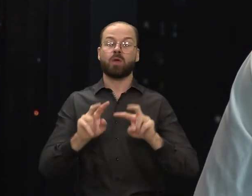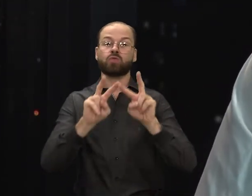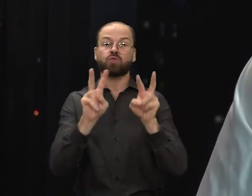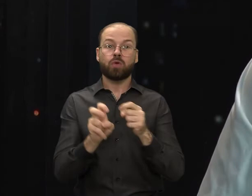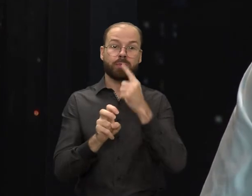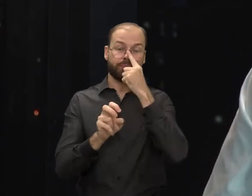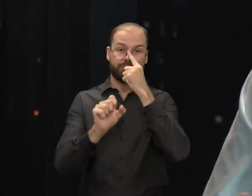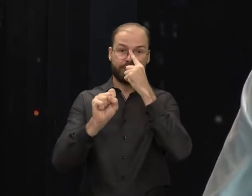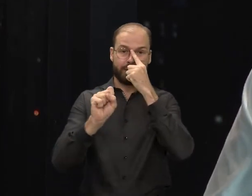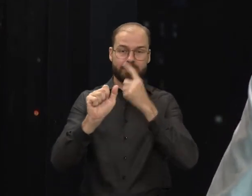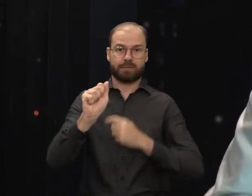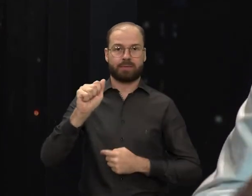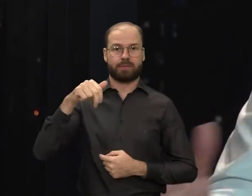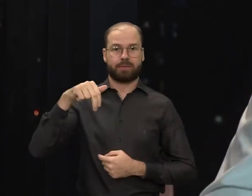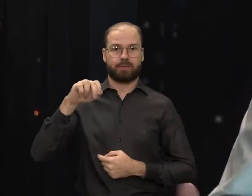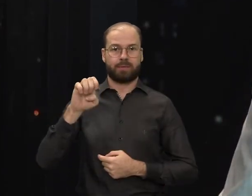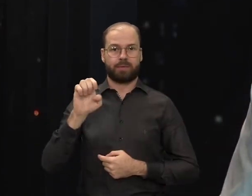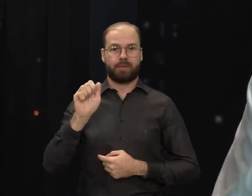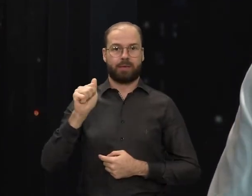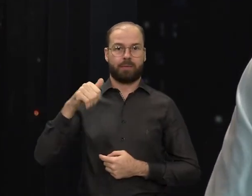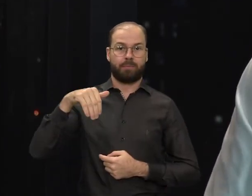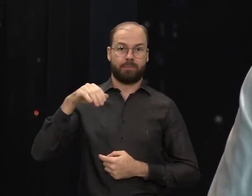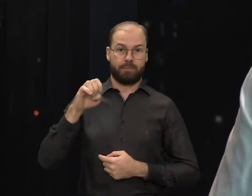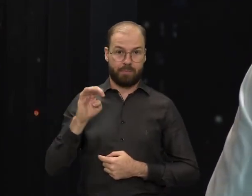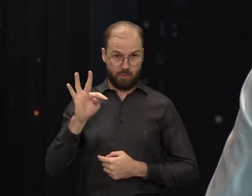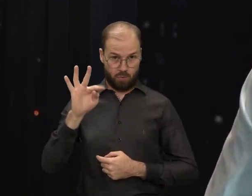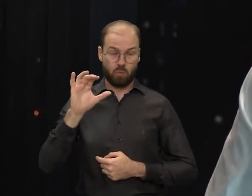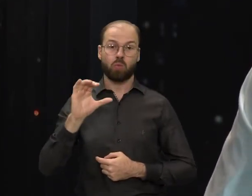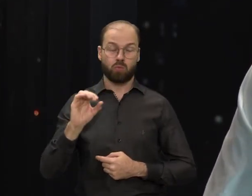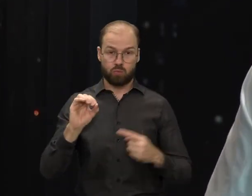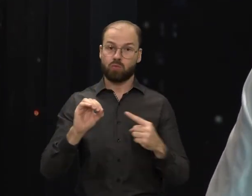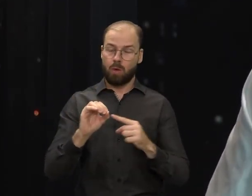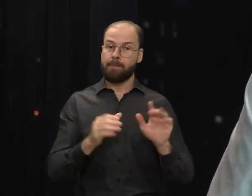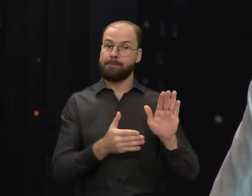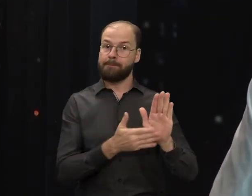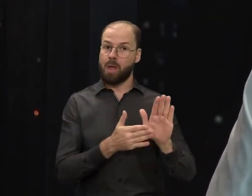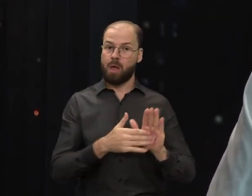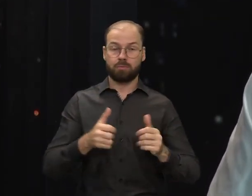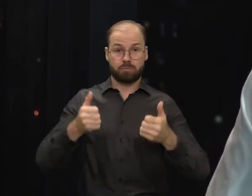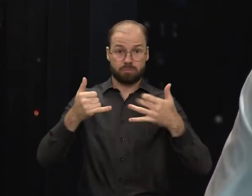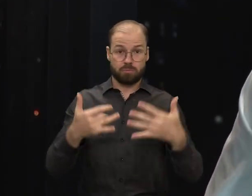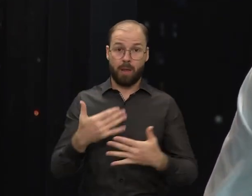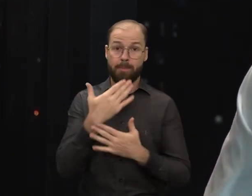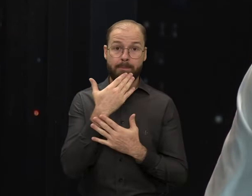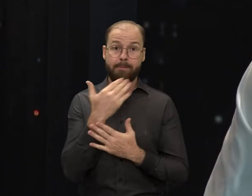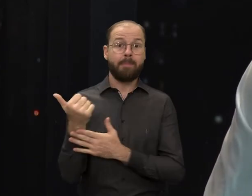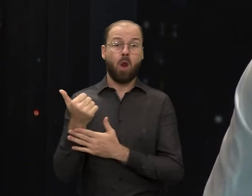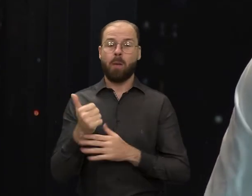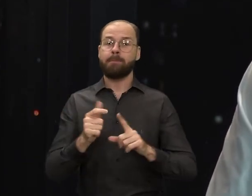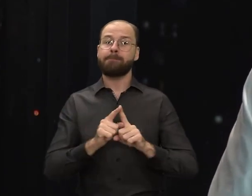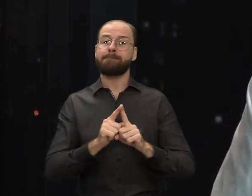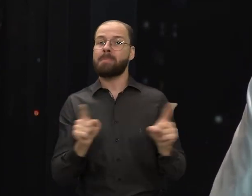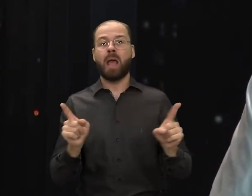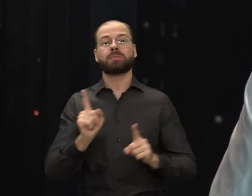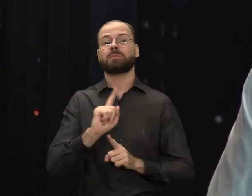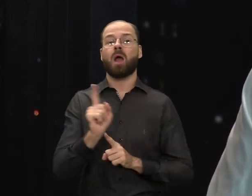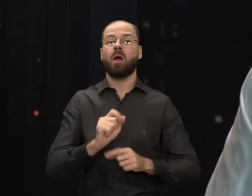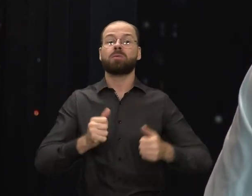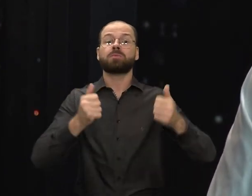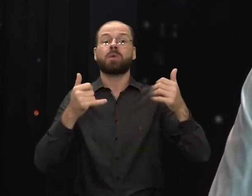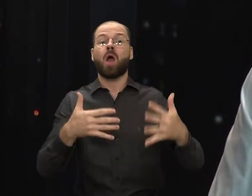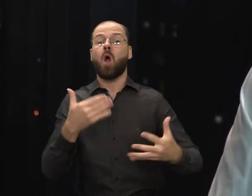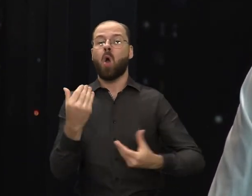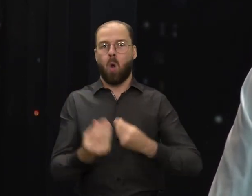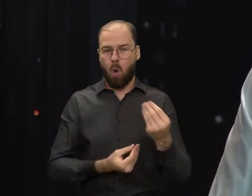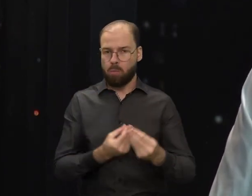saneamento, os planos falam ali de melhorar o saneamento, mas, de novo, não fala como. É caro